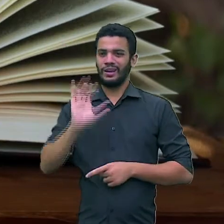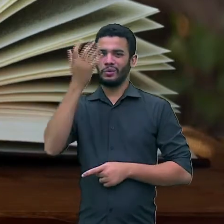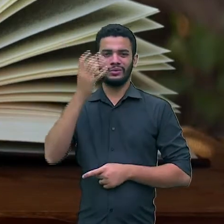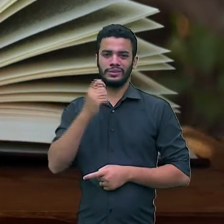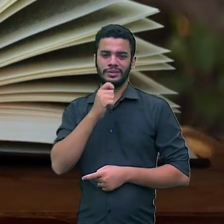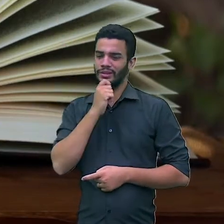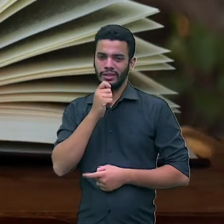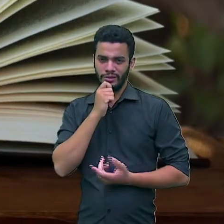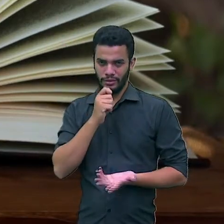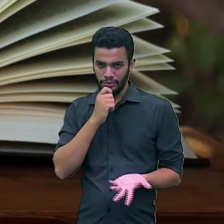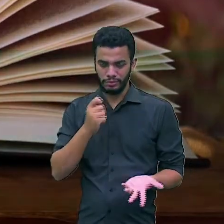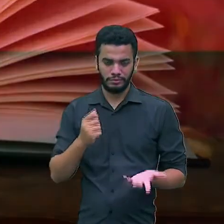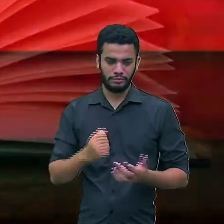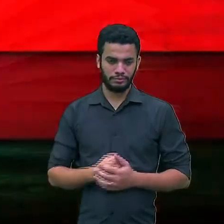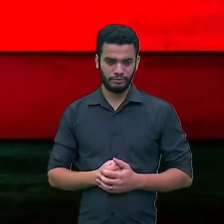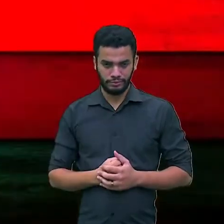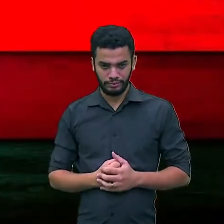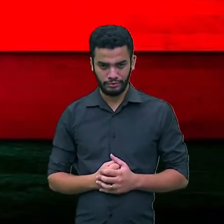que ainda virá.